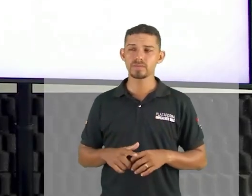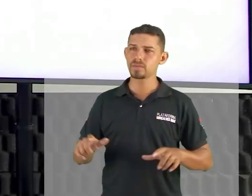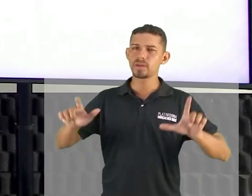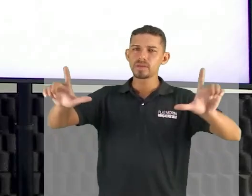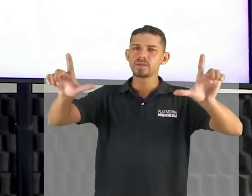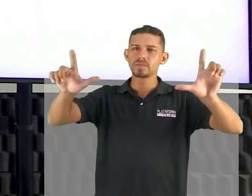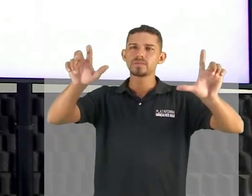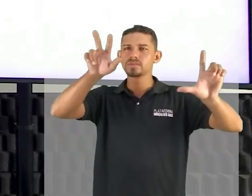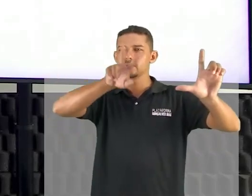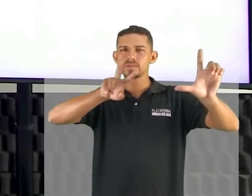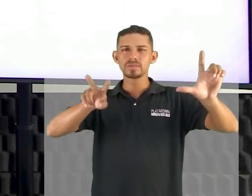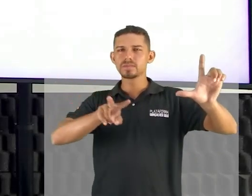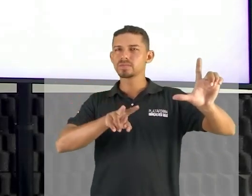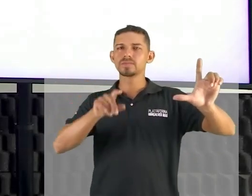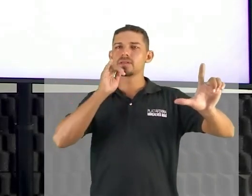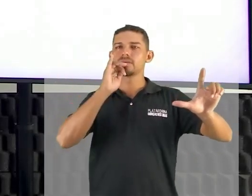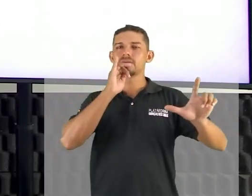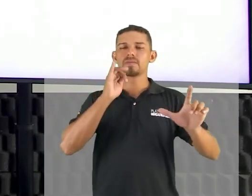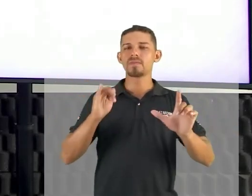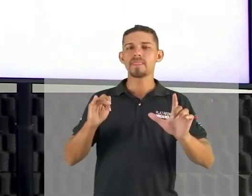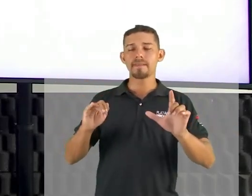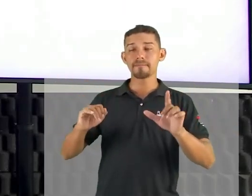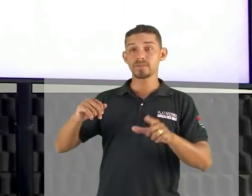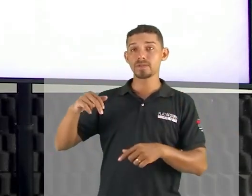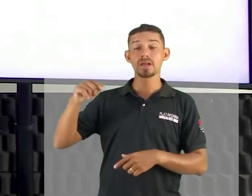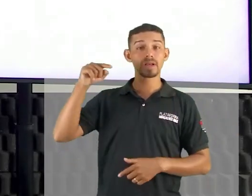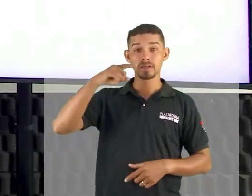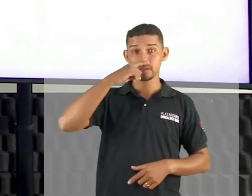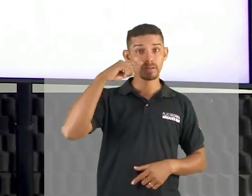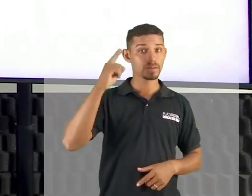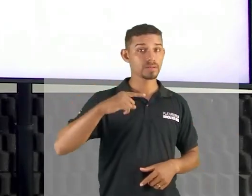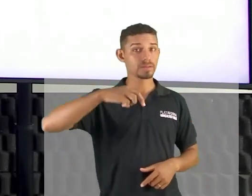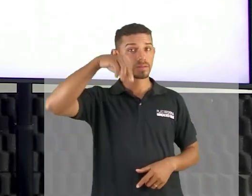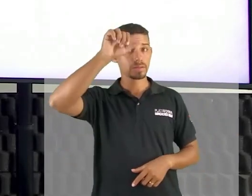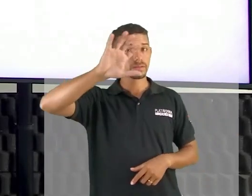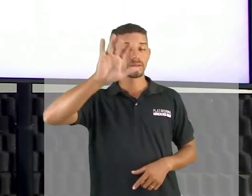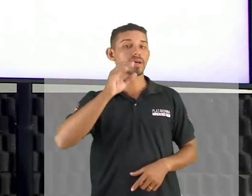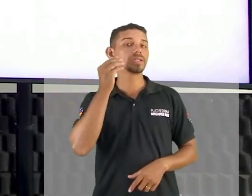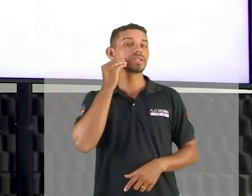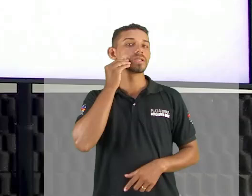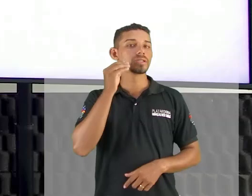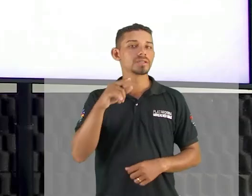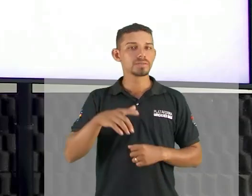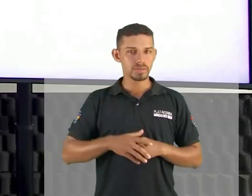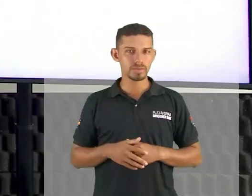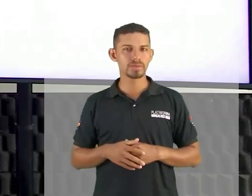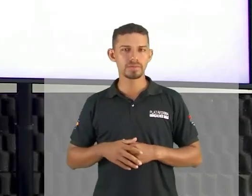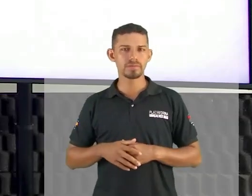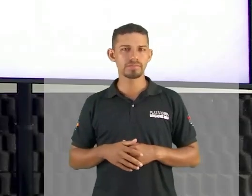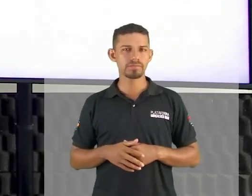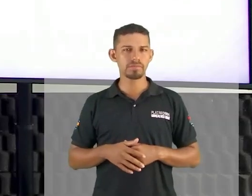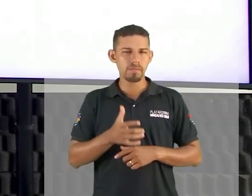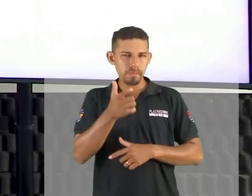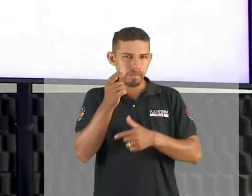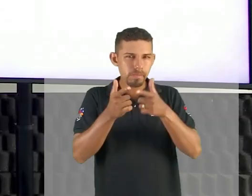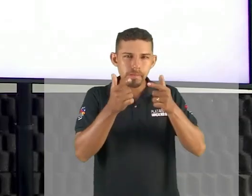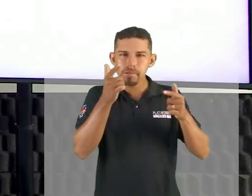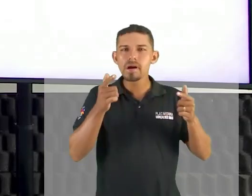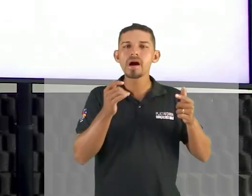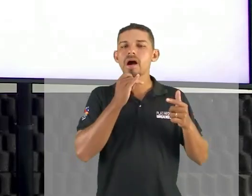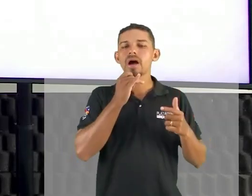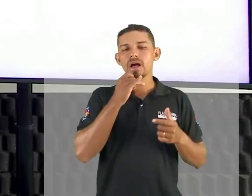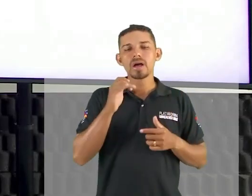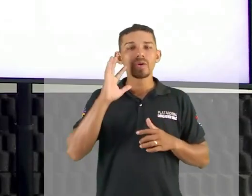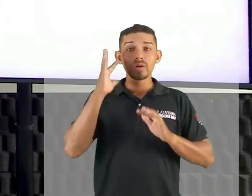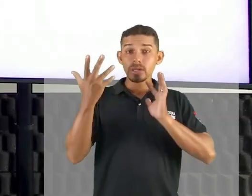imagem do mapa da antiga União Soviética, né? Ou seja, é uma tentativa de silenciamento mesmo, de cerceamento. Né? Isso vai